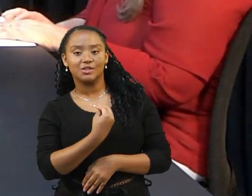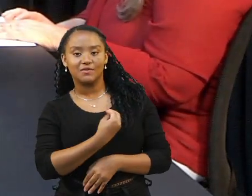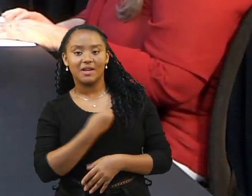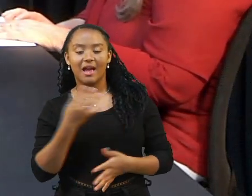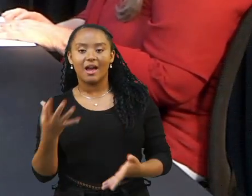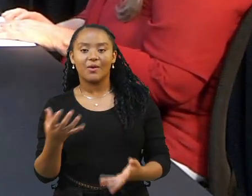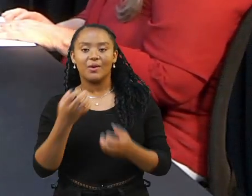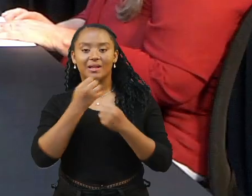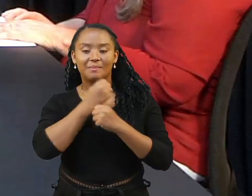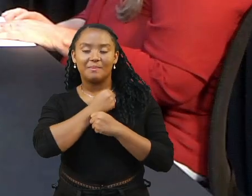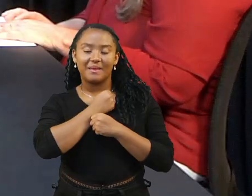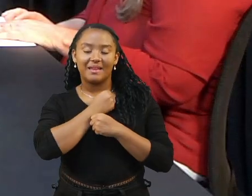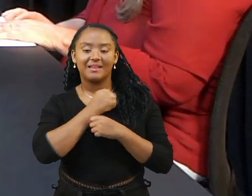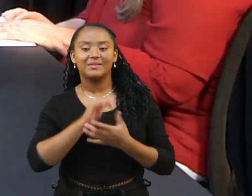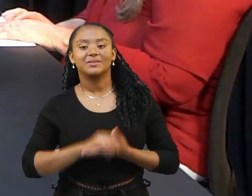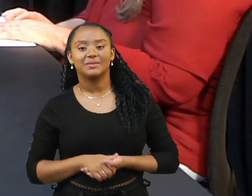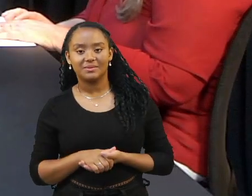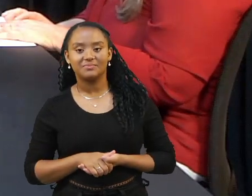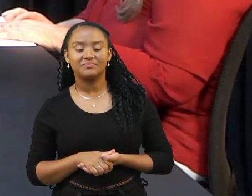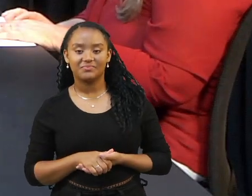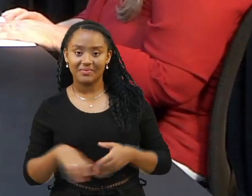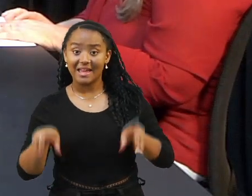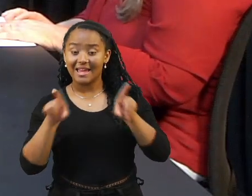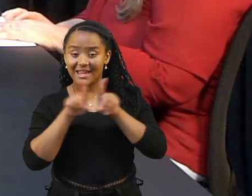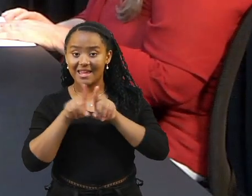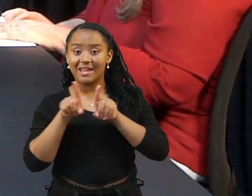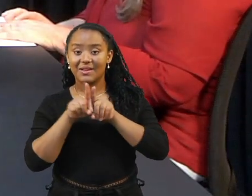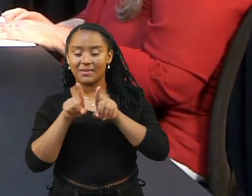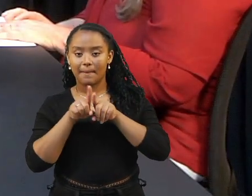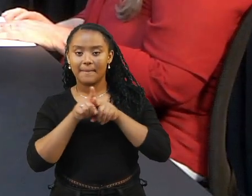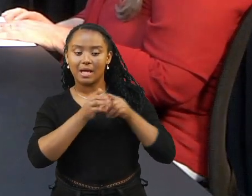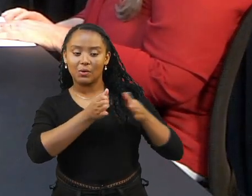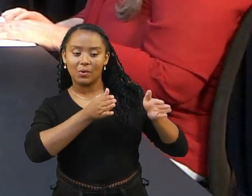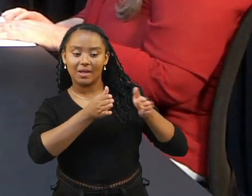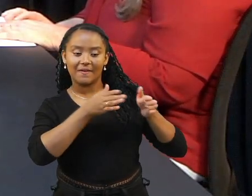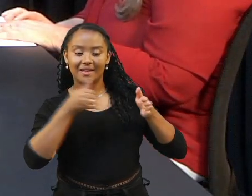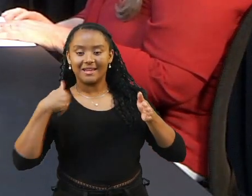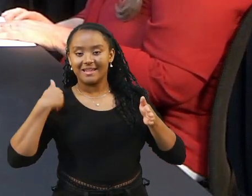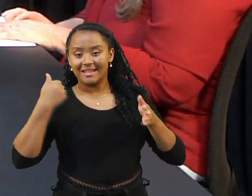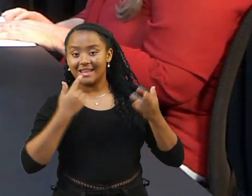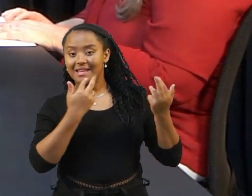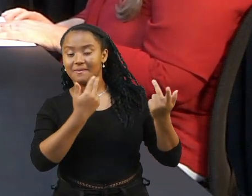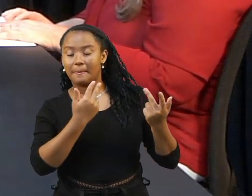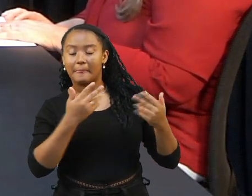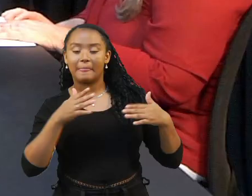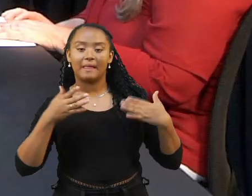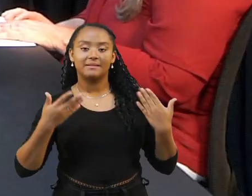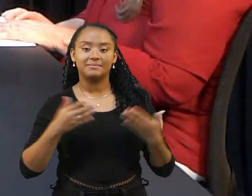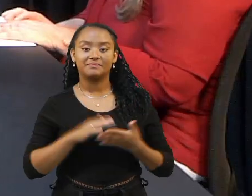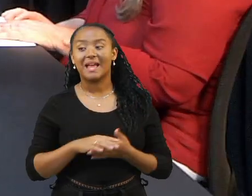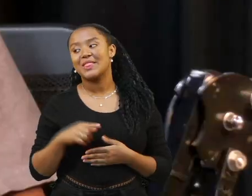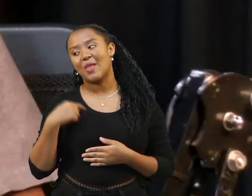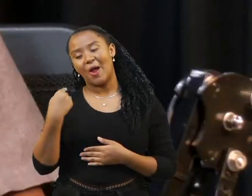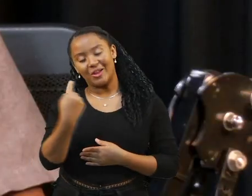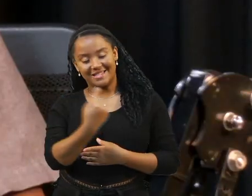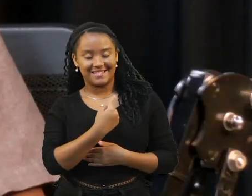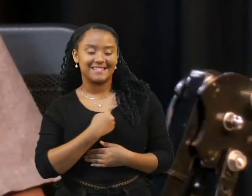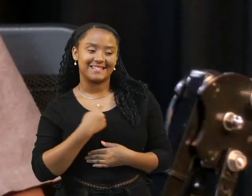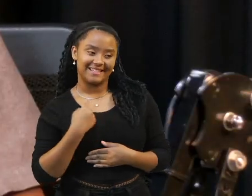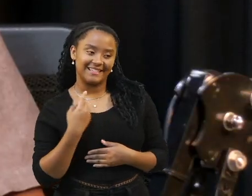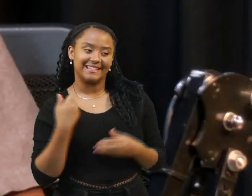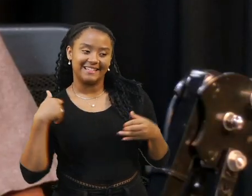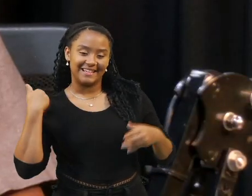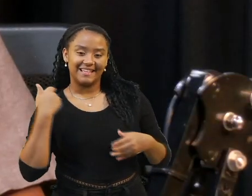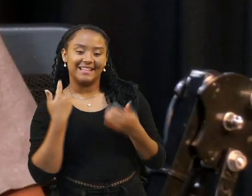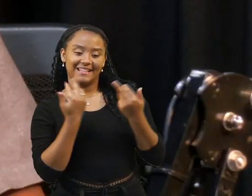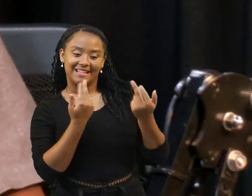Qualidade de vida, acolhimento, generosidade. Eu também estou nessa faixa etária aí, né, professor? Então,